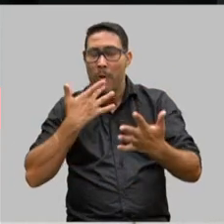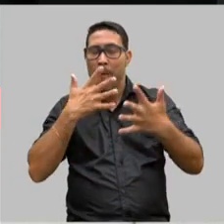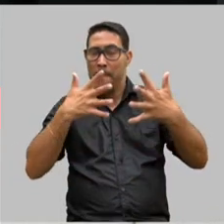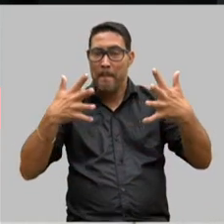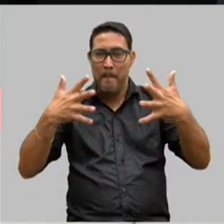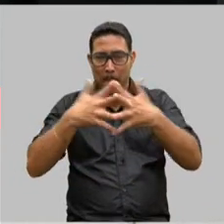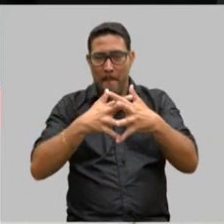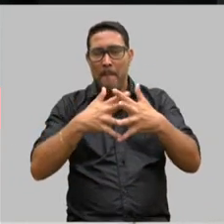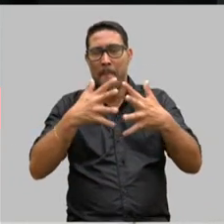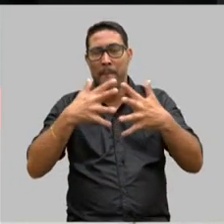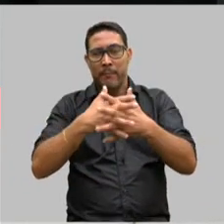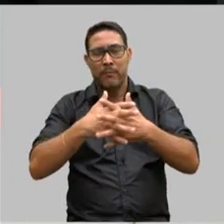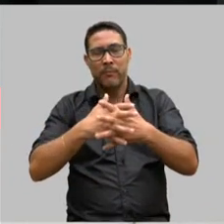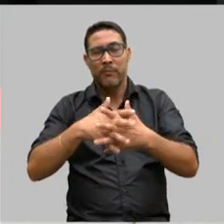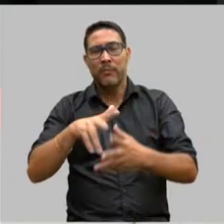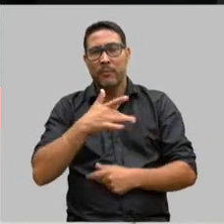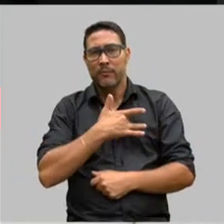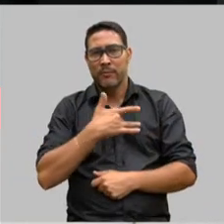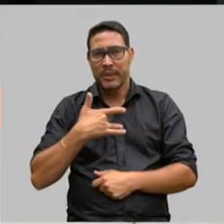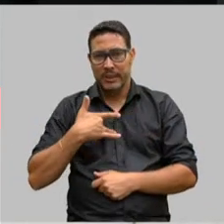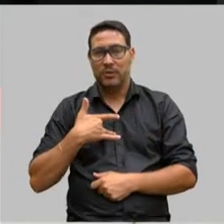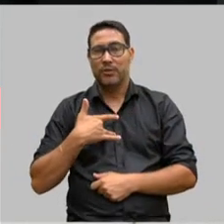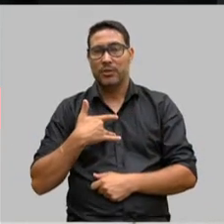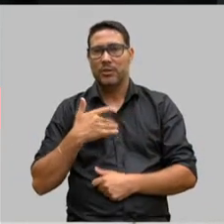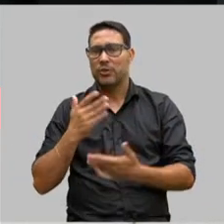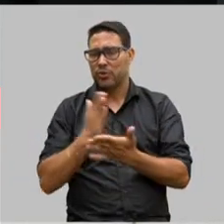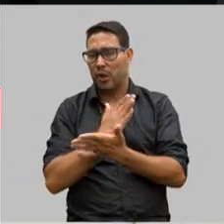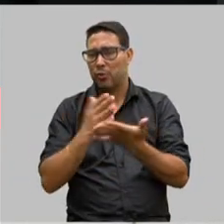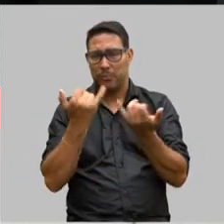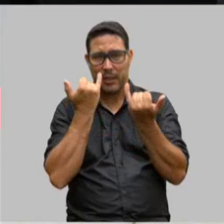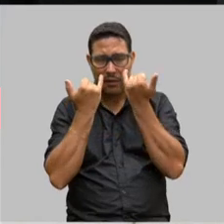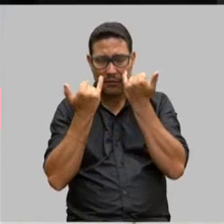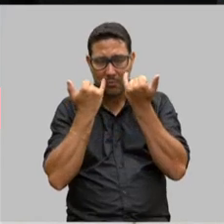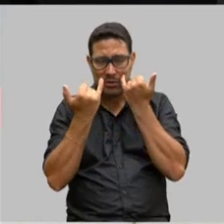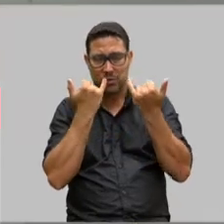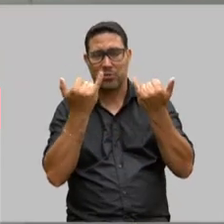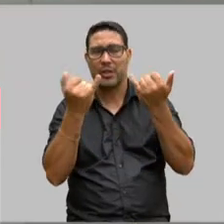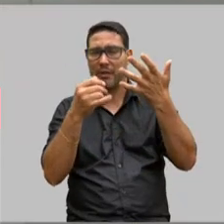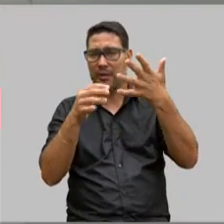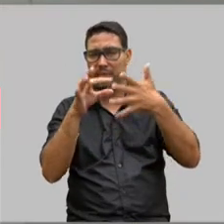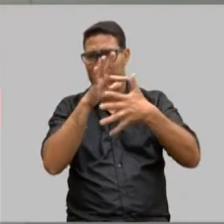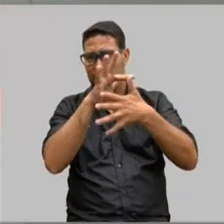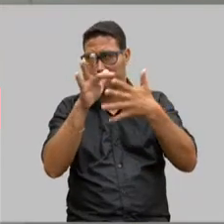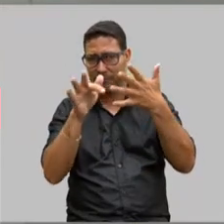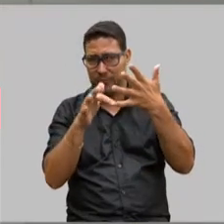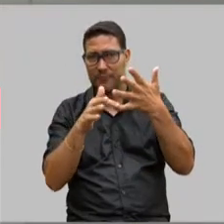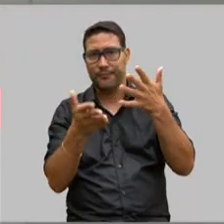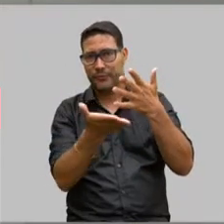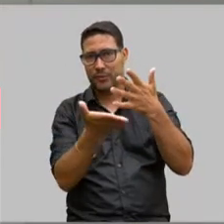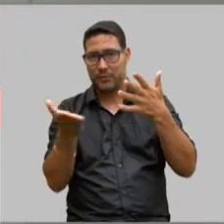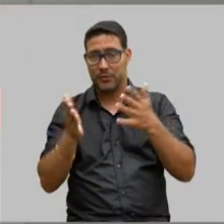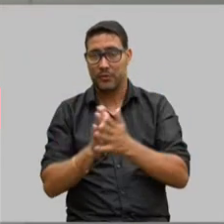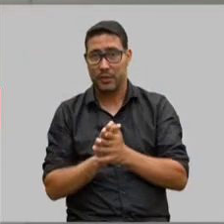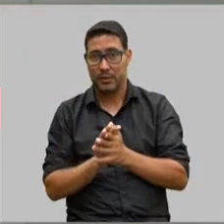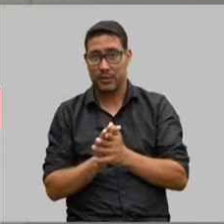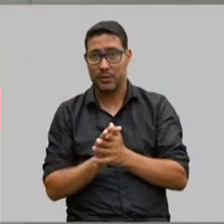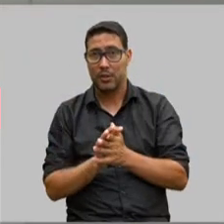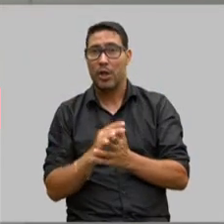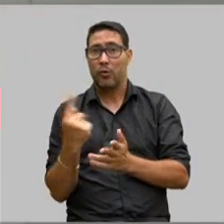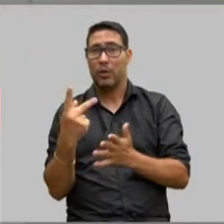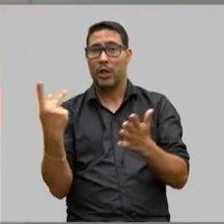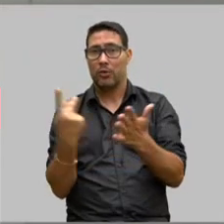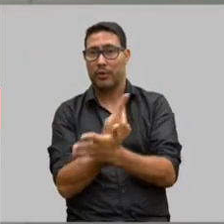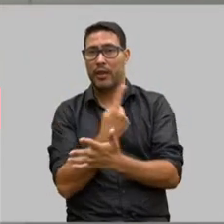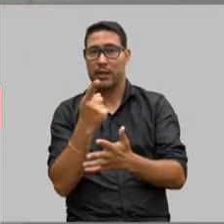eventos na saúde. Aqui eu trouxe alguns detalhes, alguns dados para vocês. Quando a gente é exposto ao calor